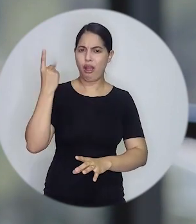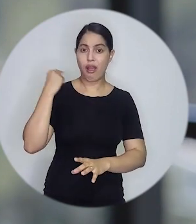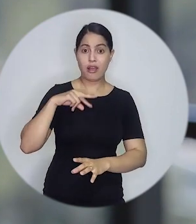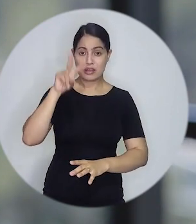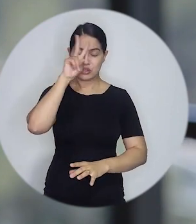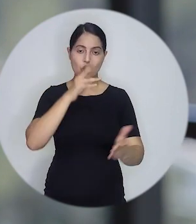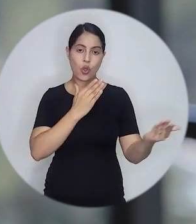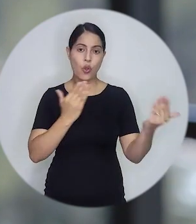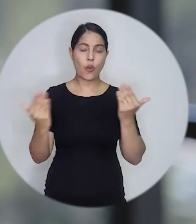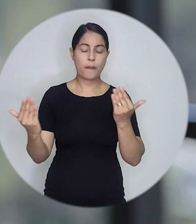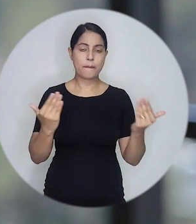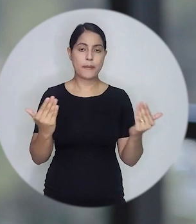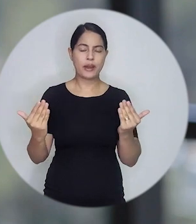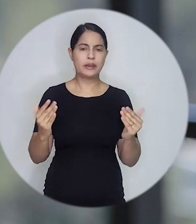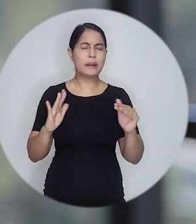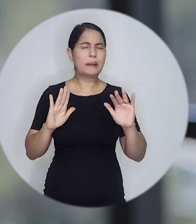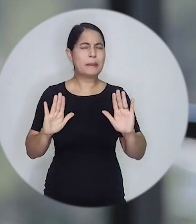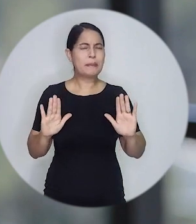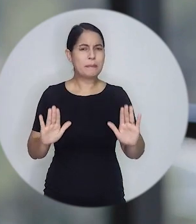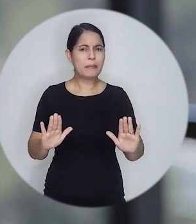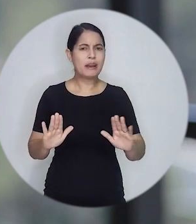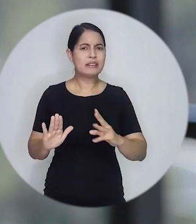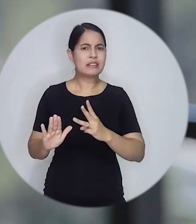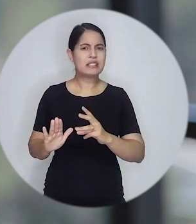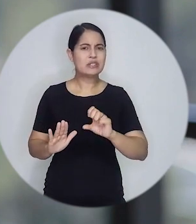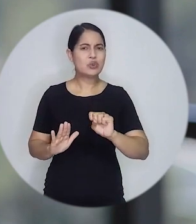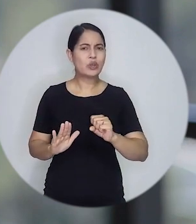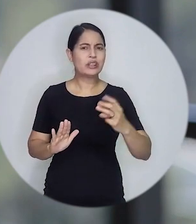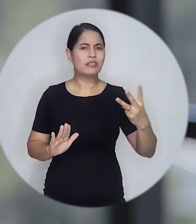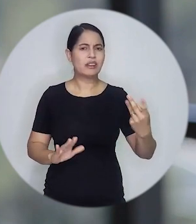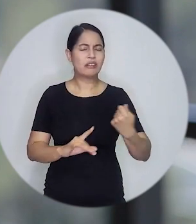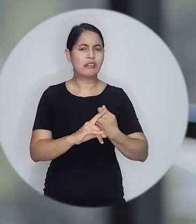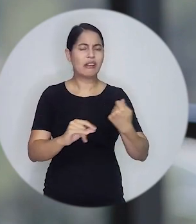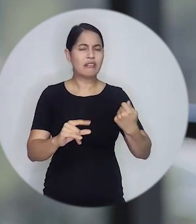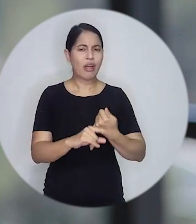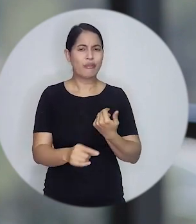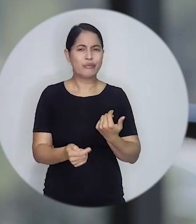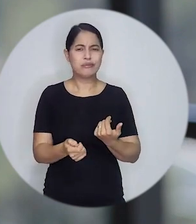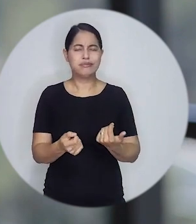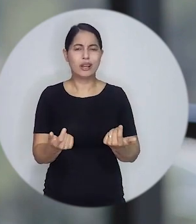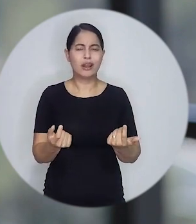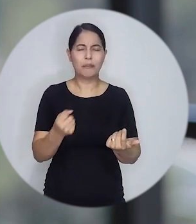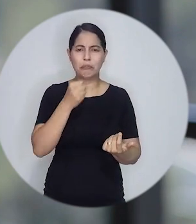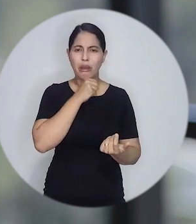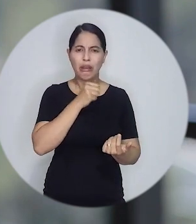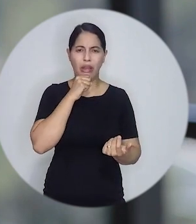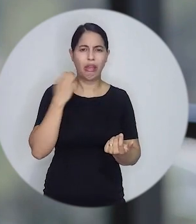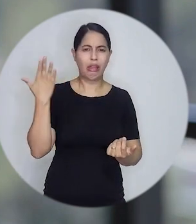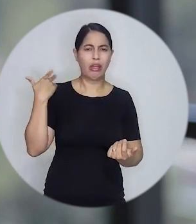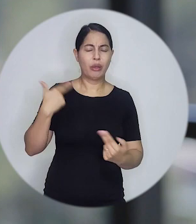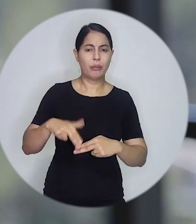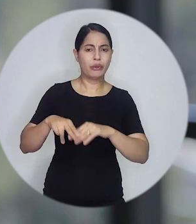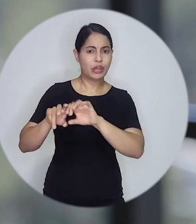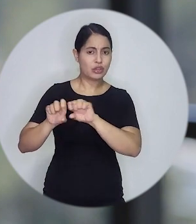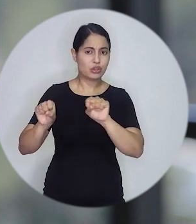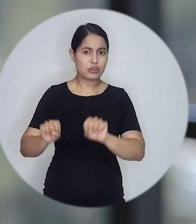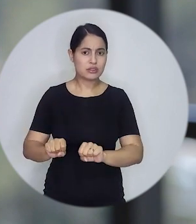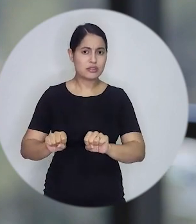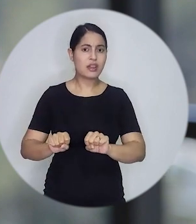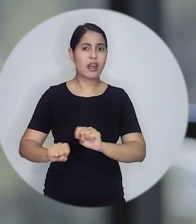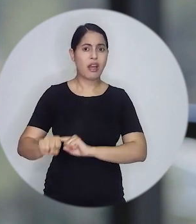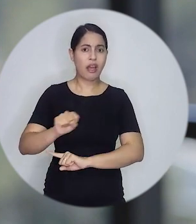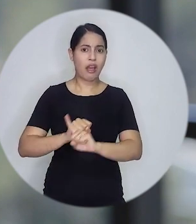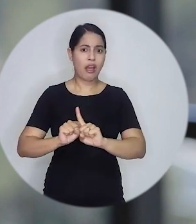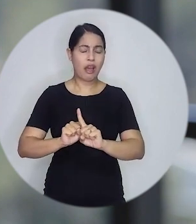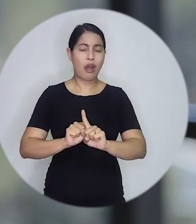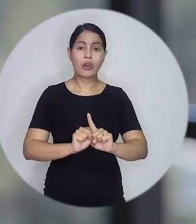os avanços dos códigos anteriores, porém, seus 383 artigos tornaram-se obsoletos diante dos avanços sociais e